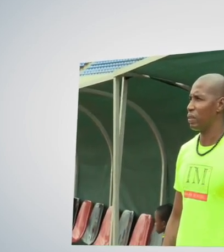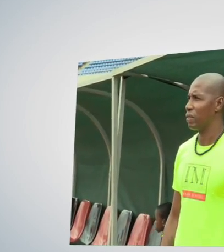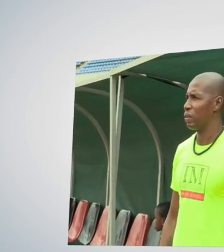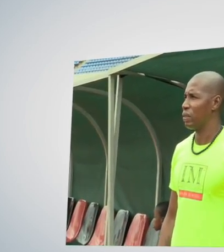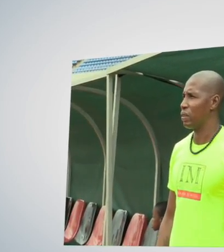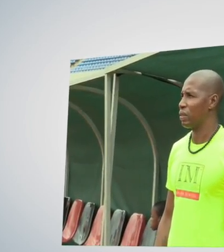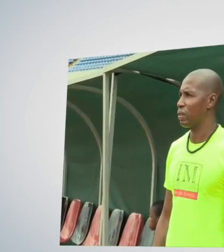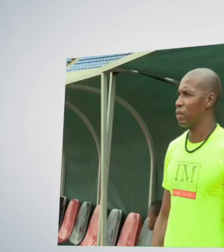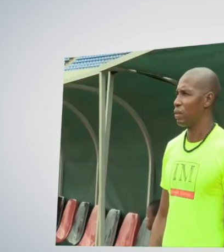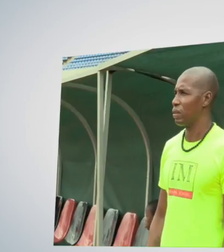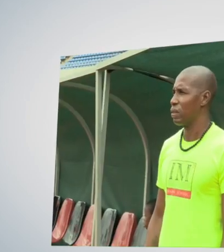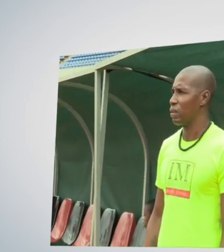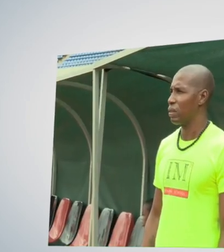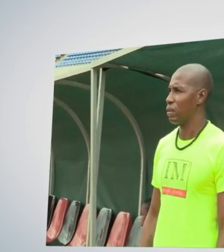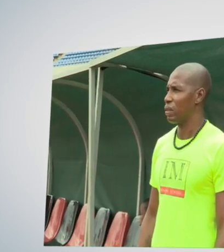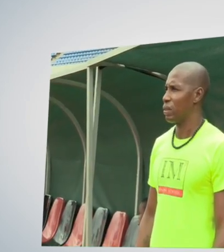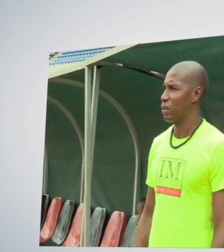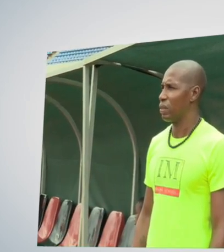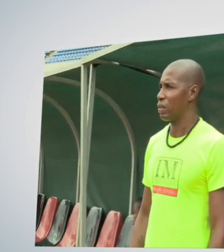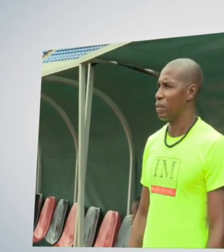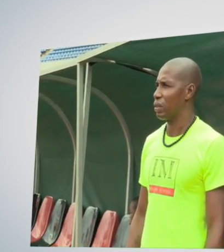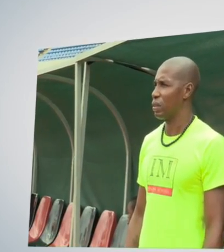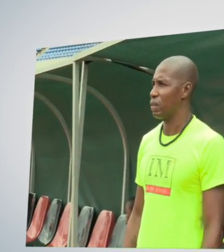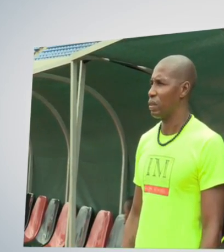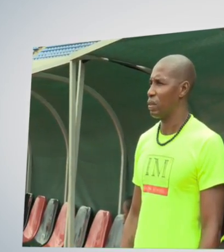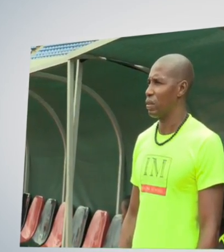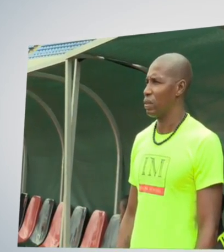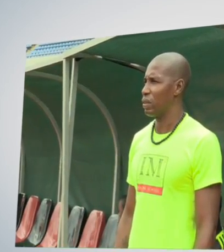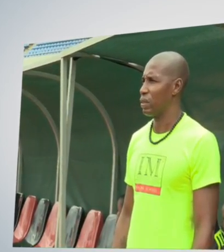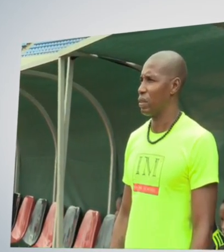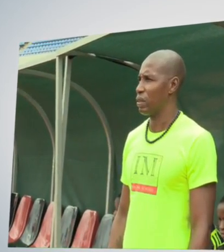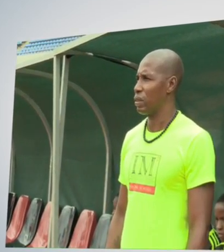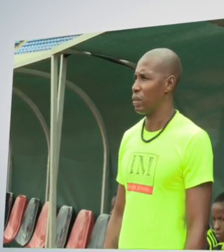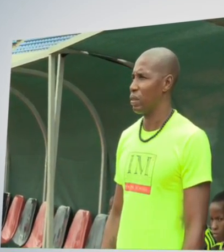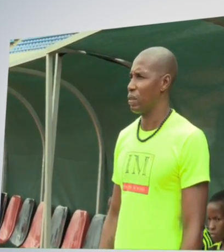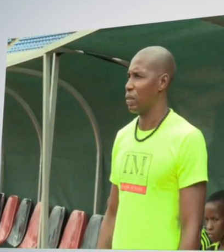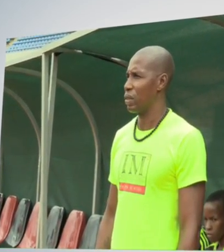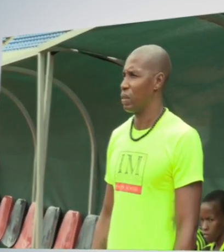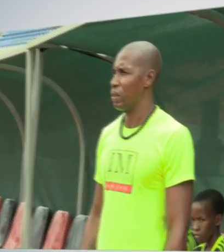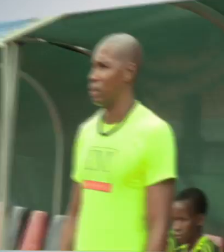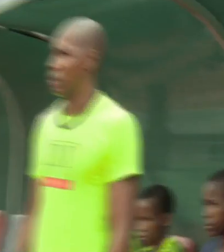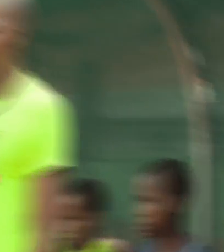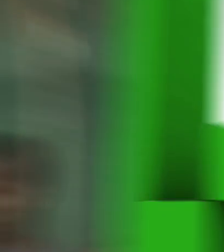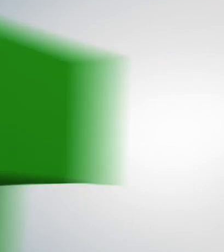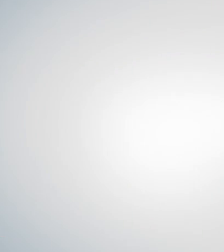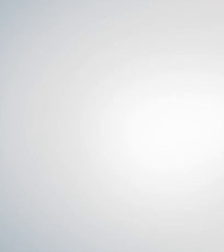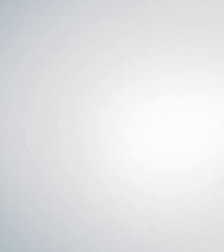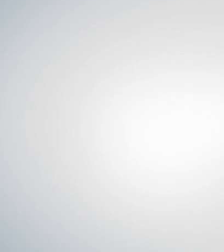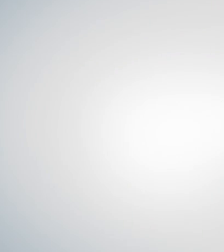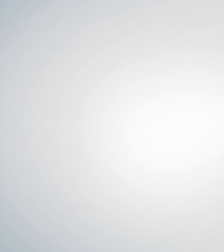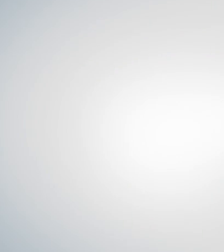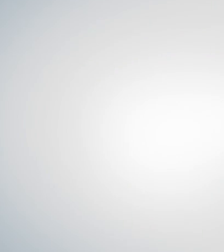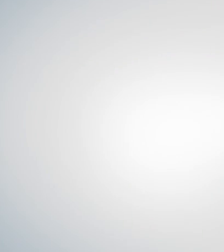Saiba porquê Gonçalves Fumo está agastado com os clubes de futebol da cidade de Maputo.